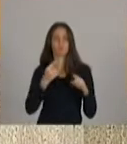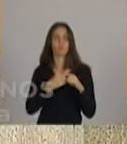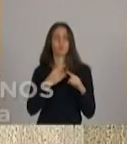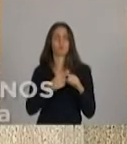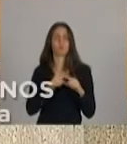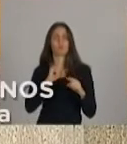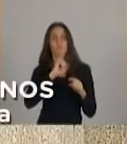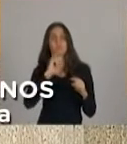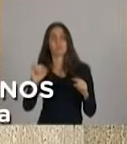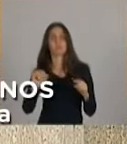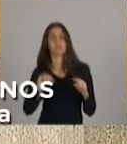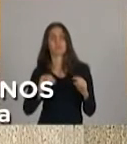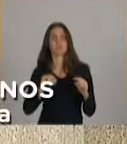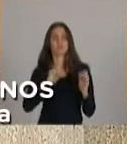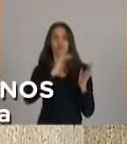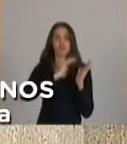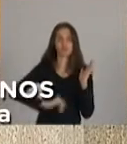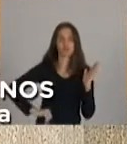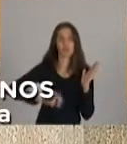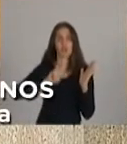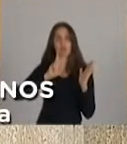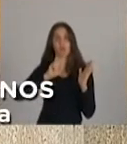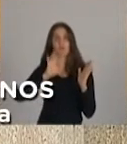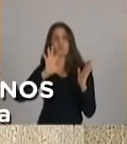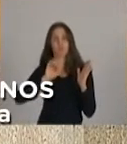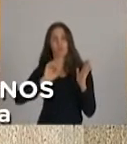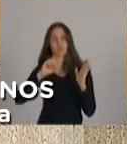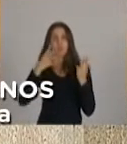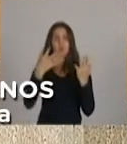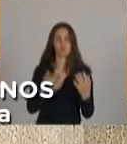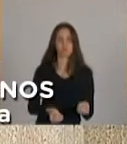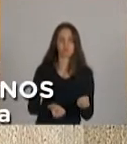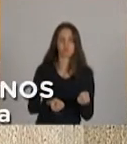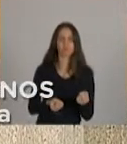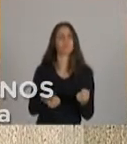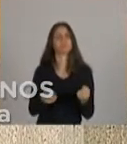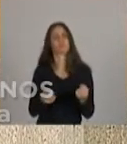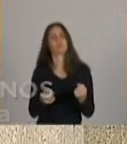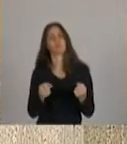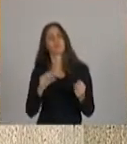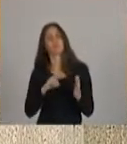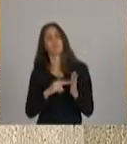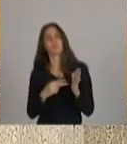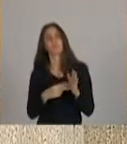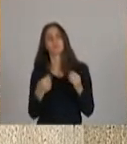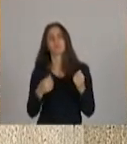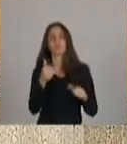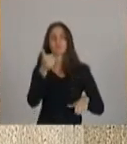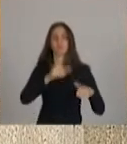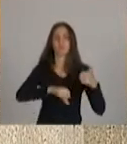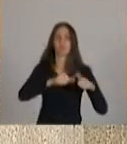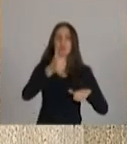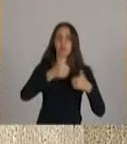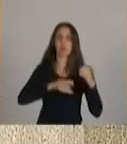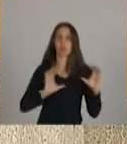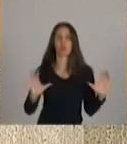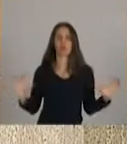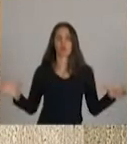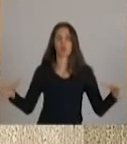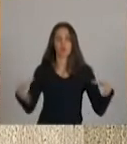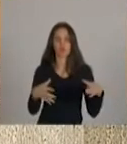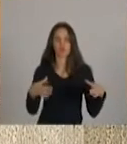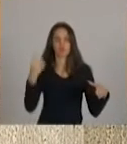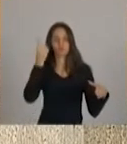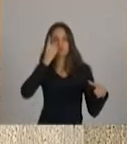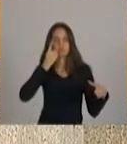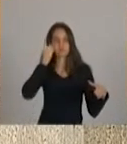veto ou a manutenção dos vetos do governador, ele precisa ser analisado pelo coletivo dos